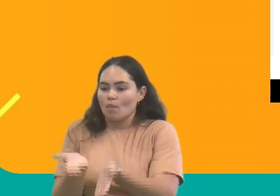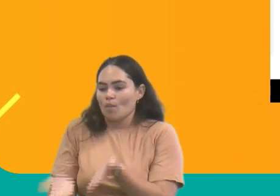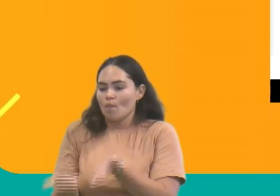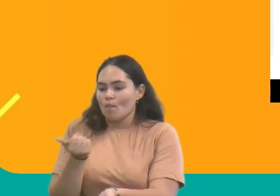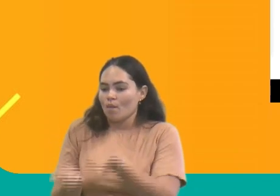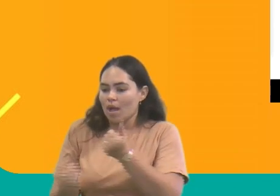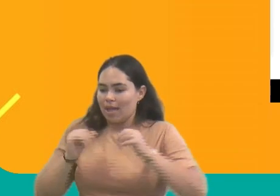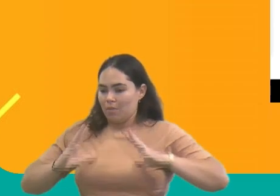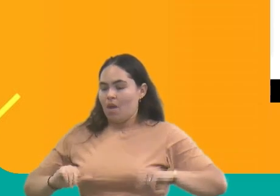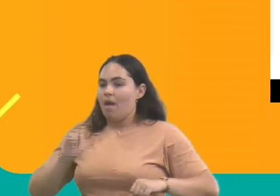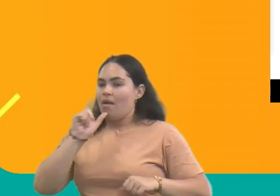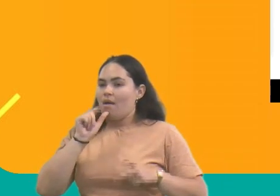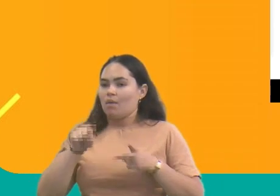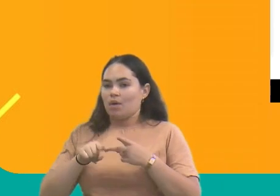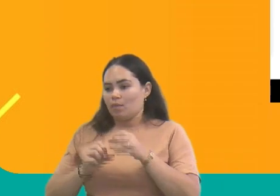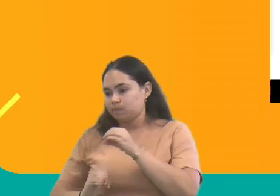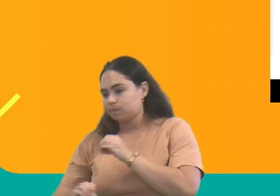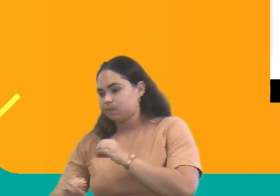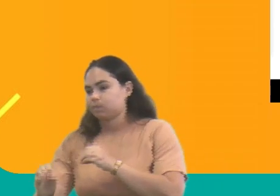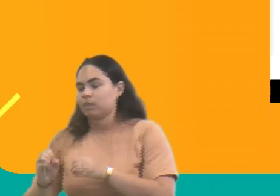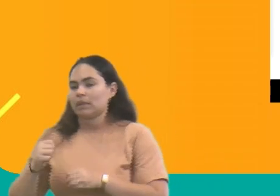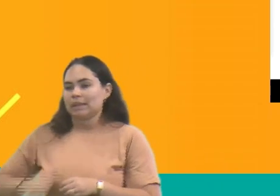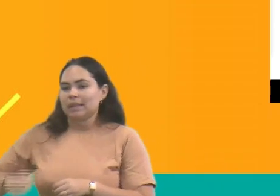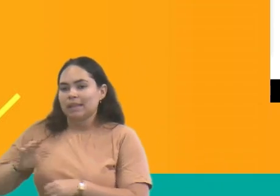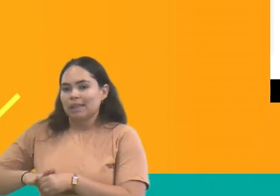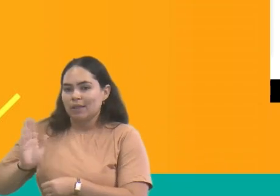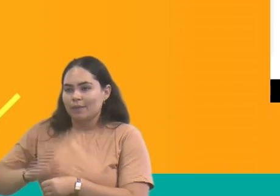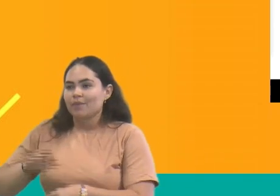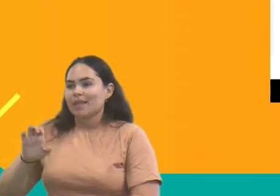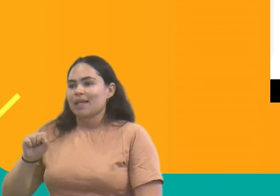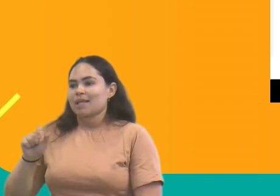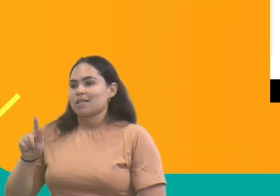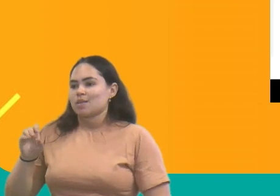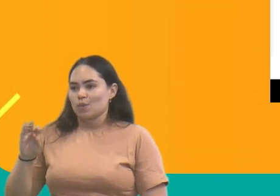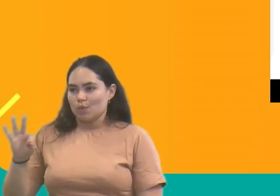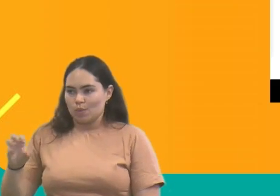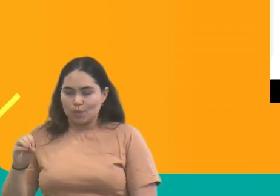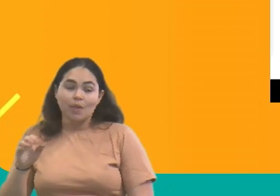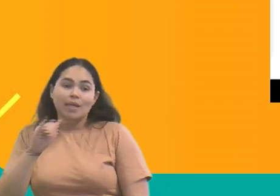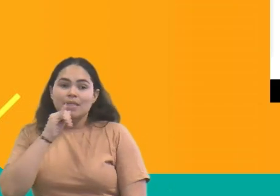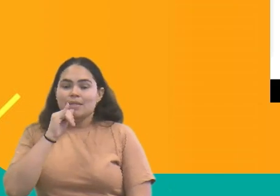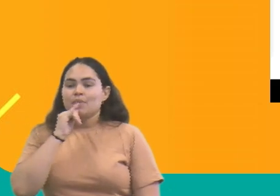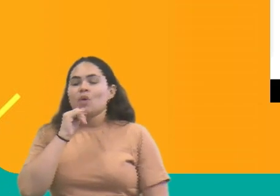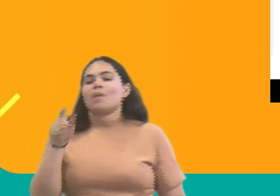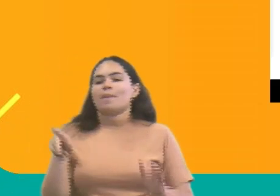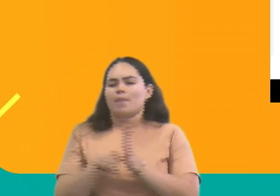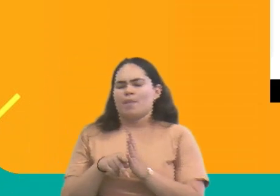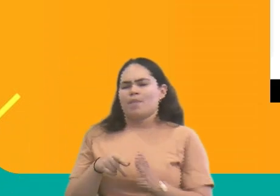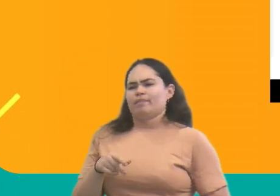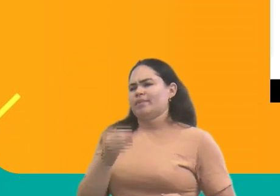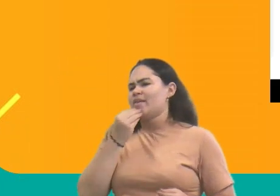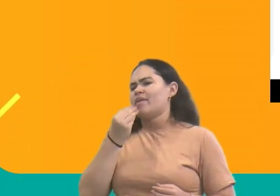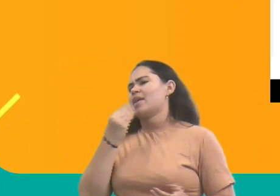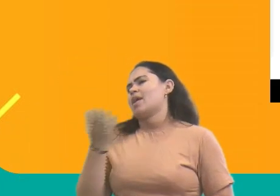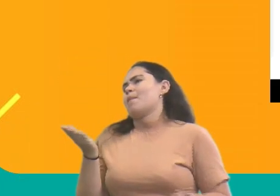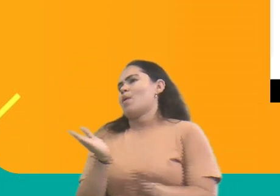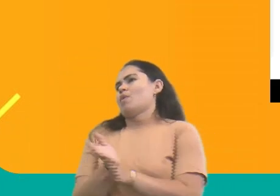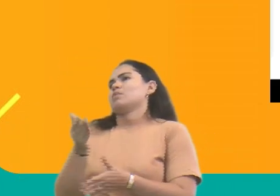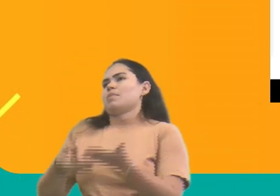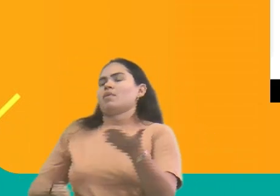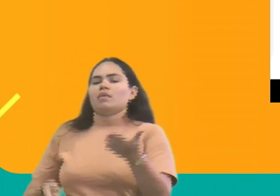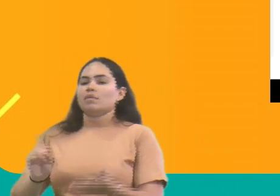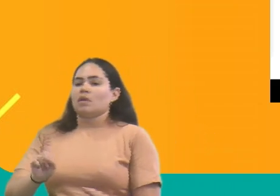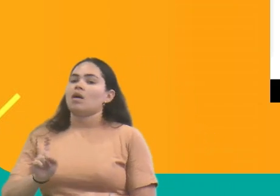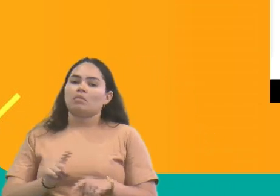esgoto. Que, inclusive, nós deveríamos conhecer não só por conta da prova, mas